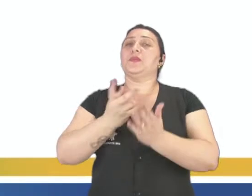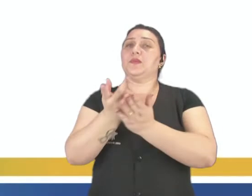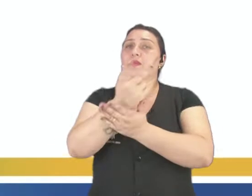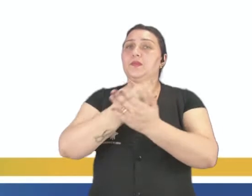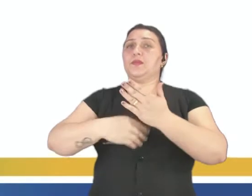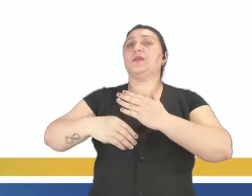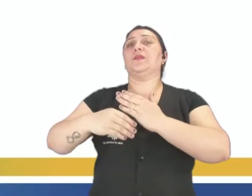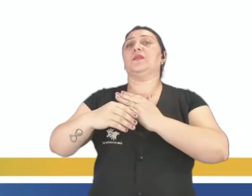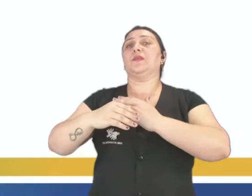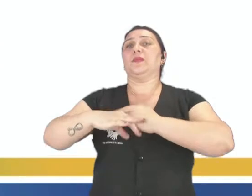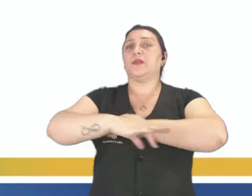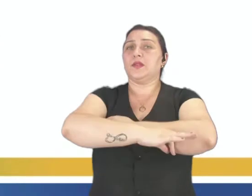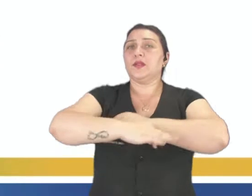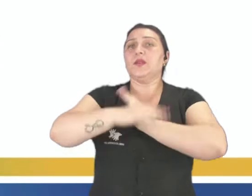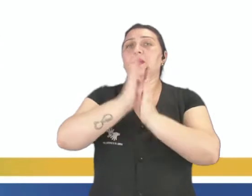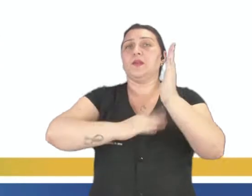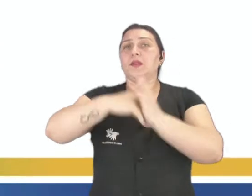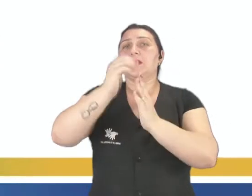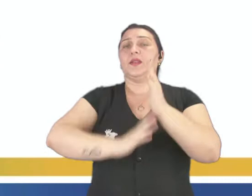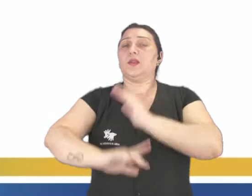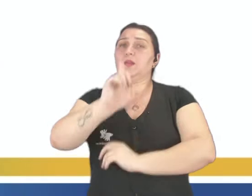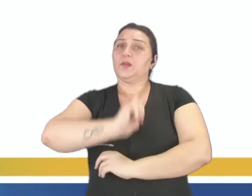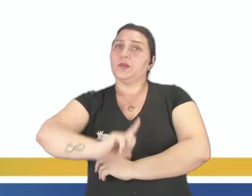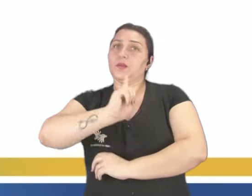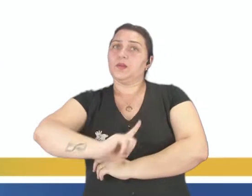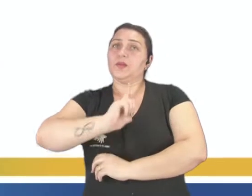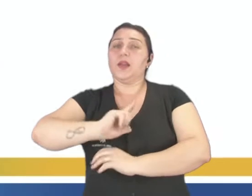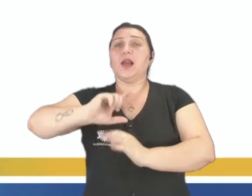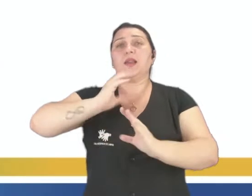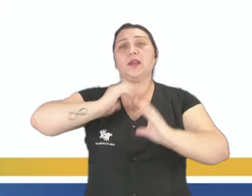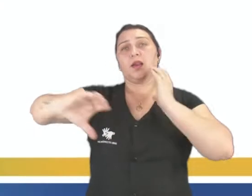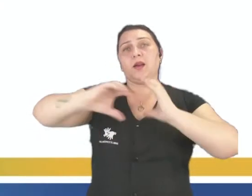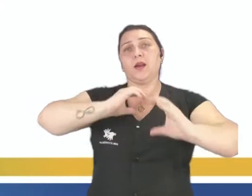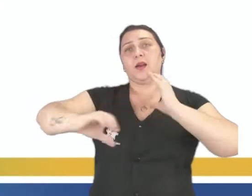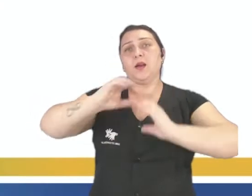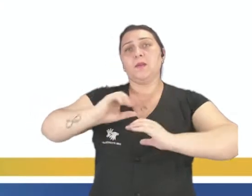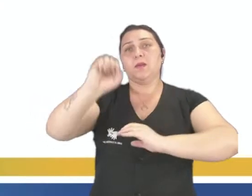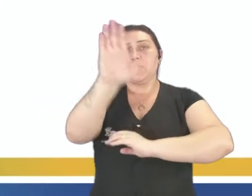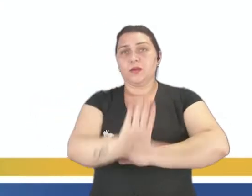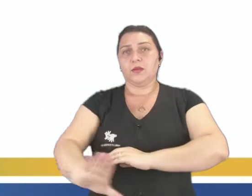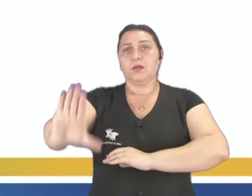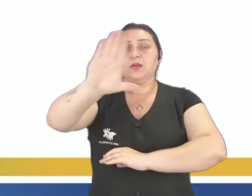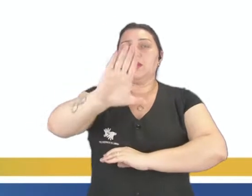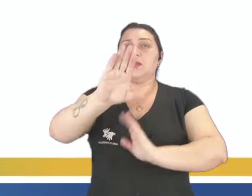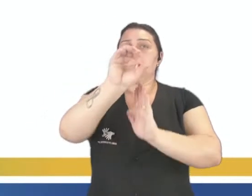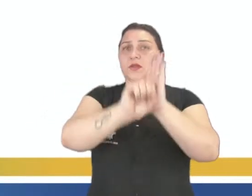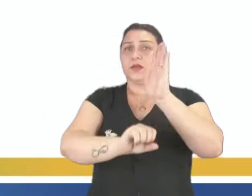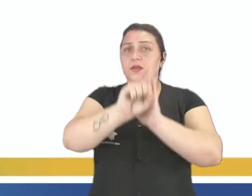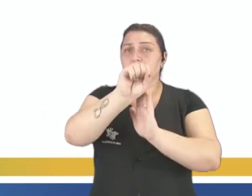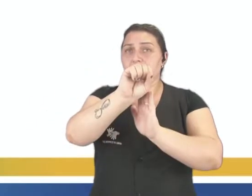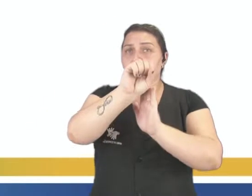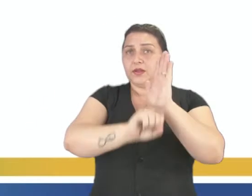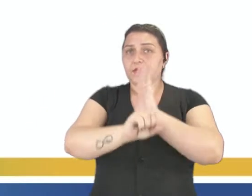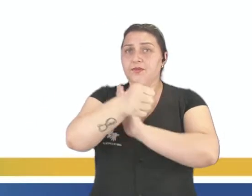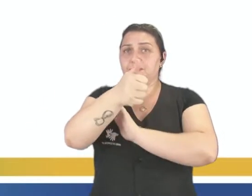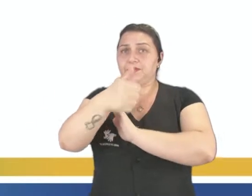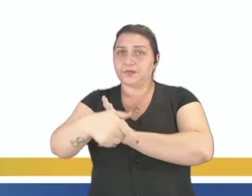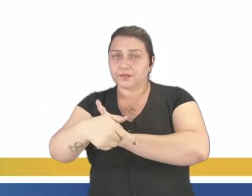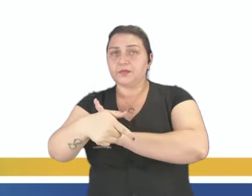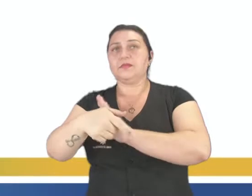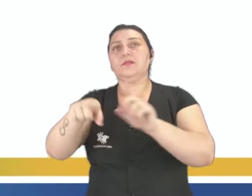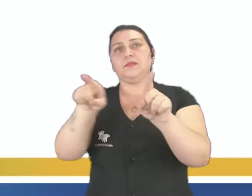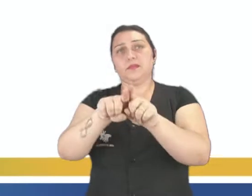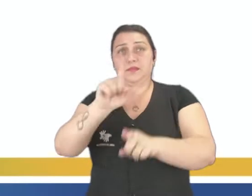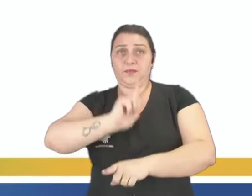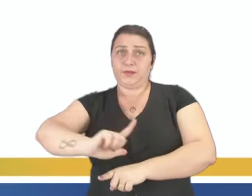arquitetura, pintura, literatura e a música europeias a partir do século XVII. Além